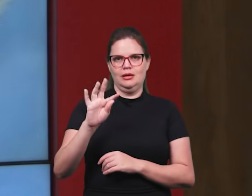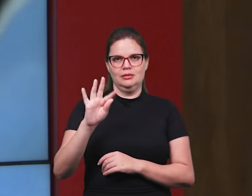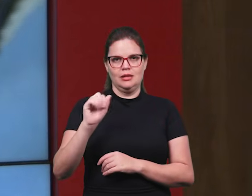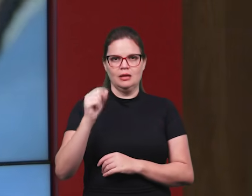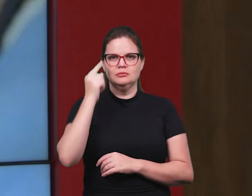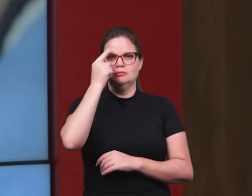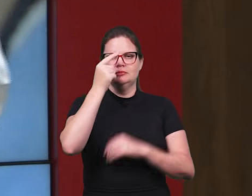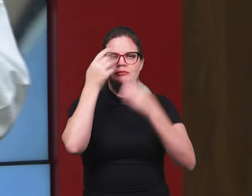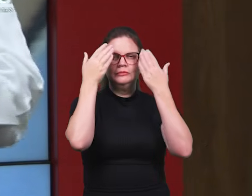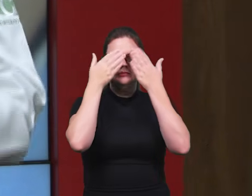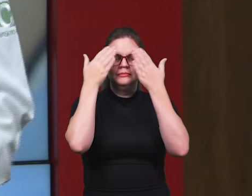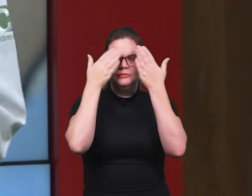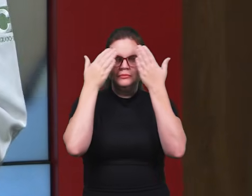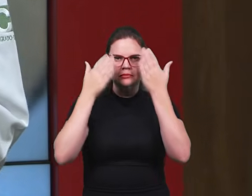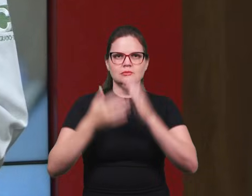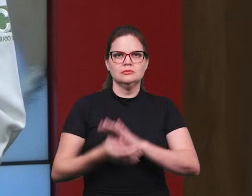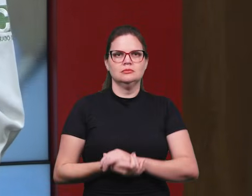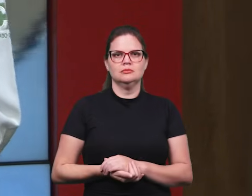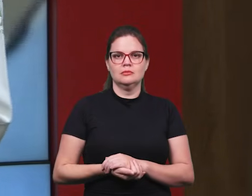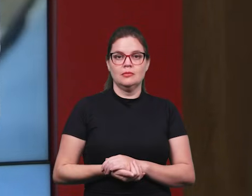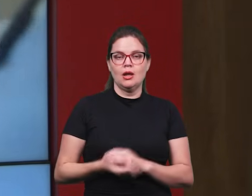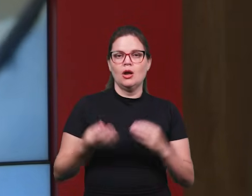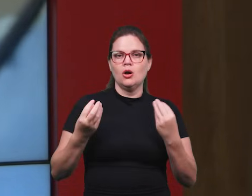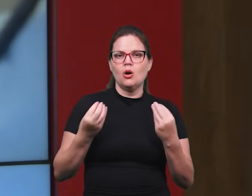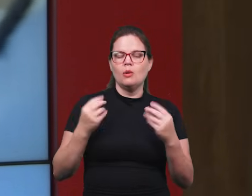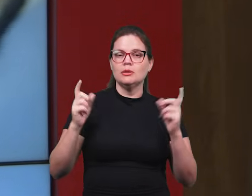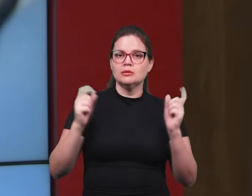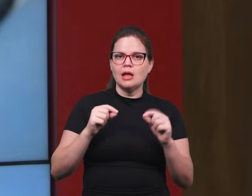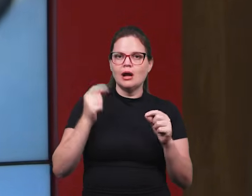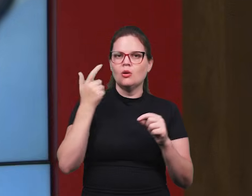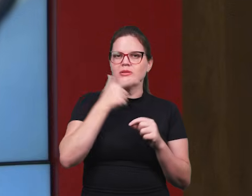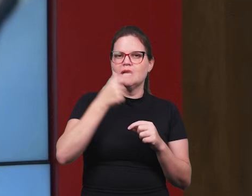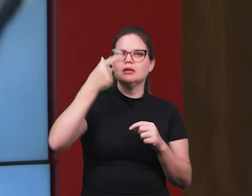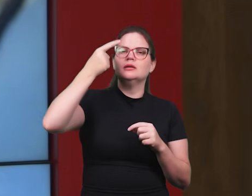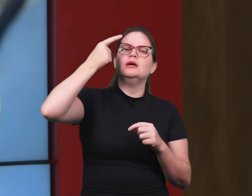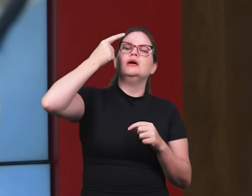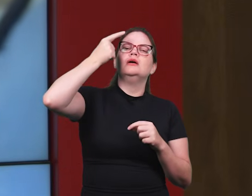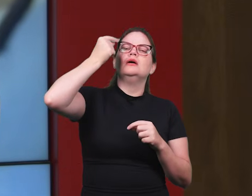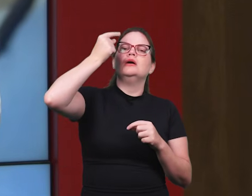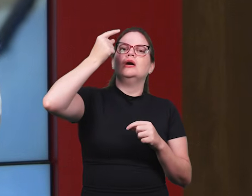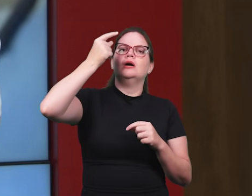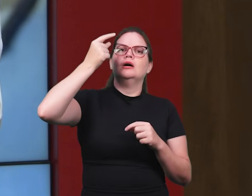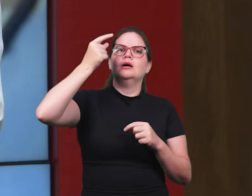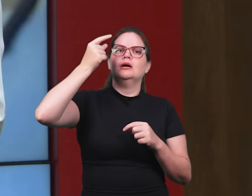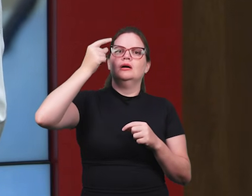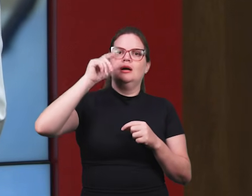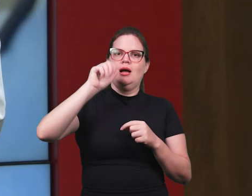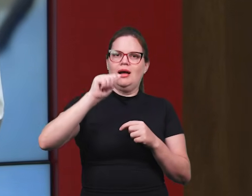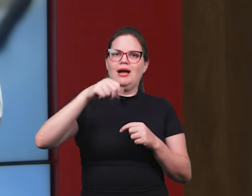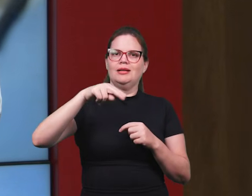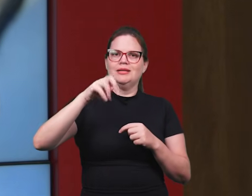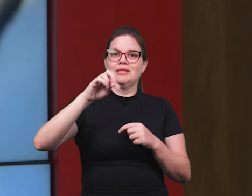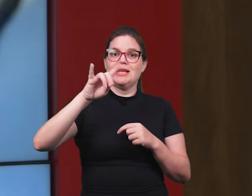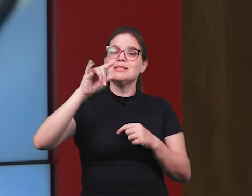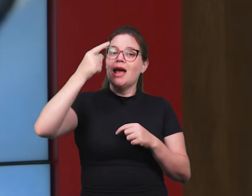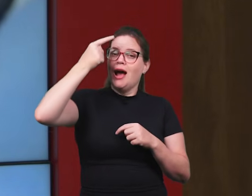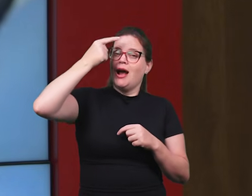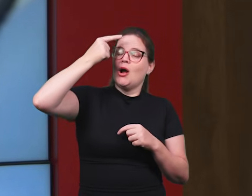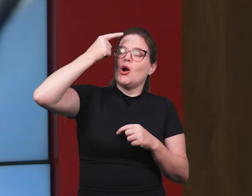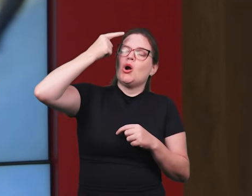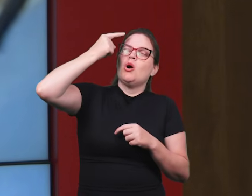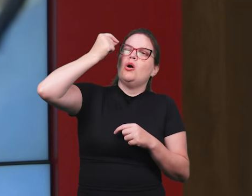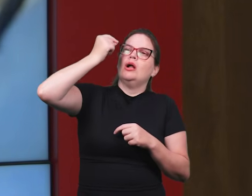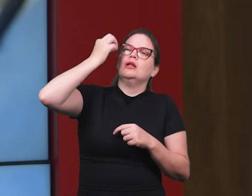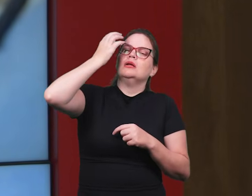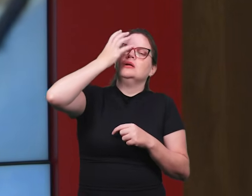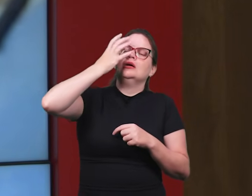reto bulbar, peribulbar. Hoje, com colírio anestésico, você consegue fazer colírio anestésico na conjuntiva